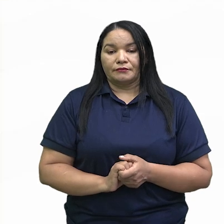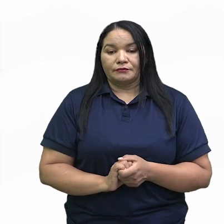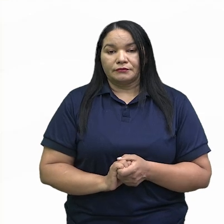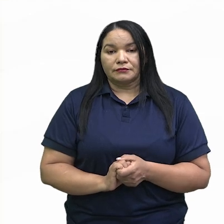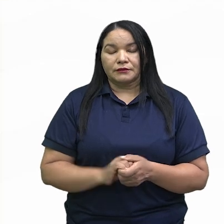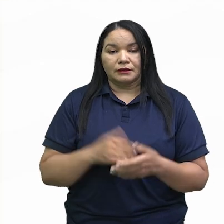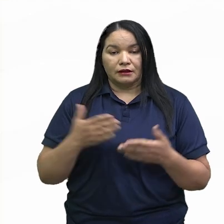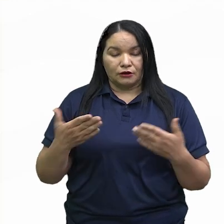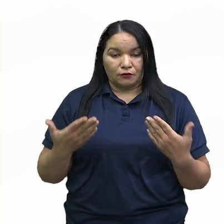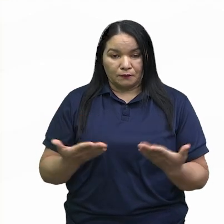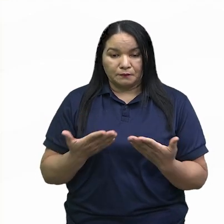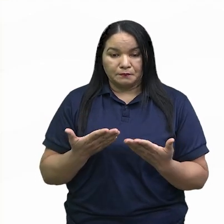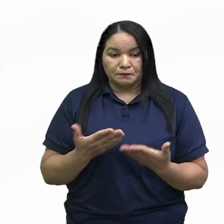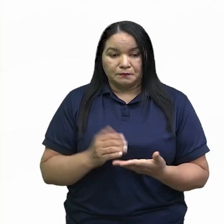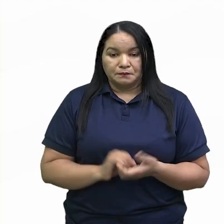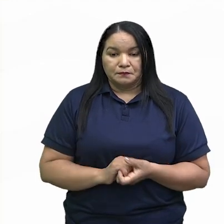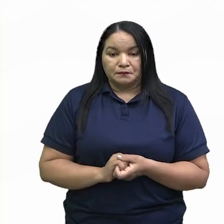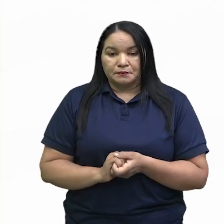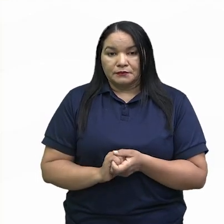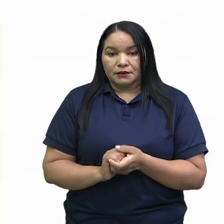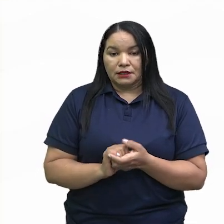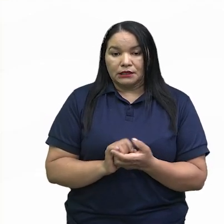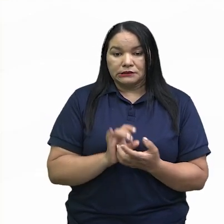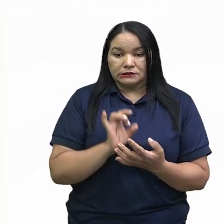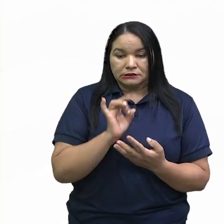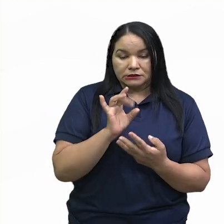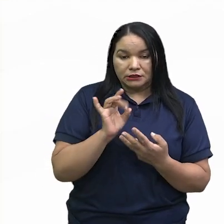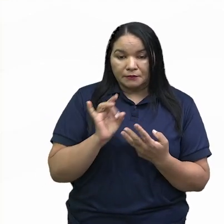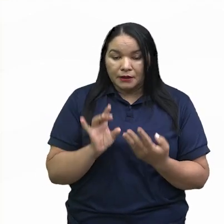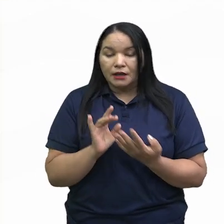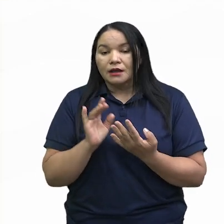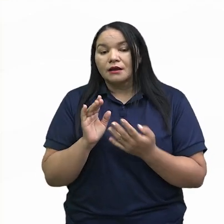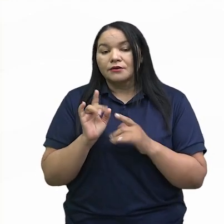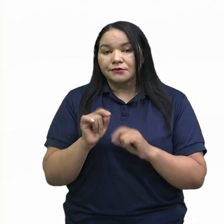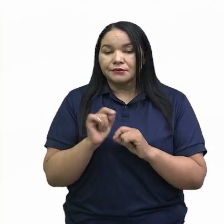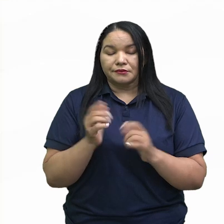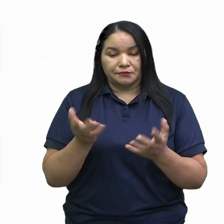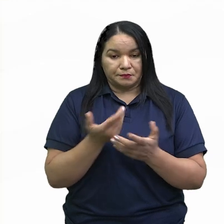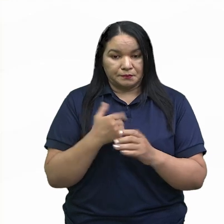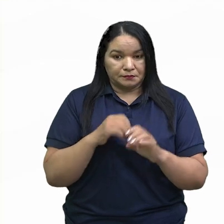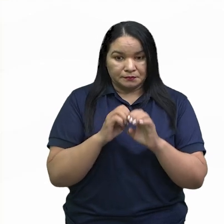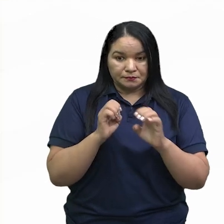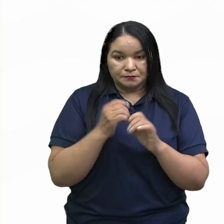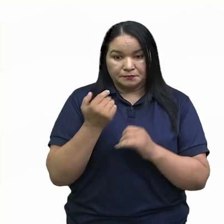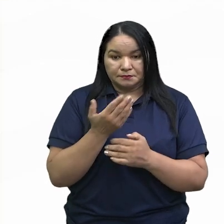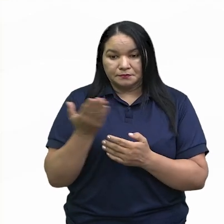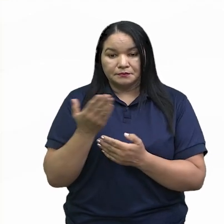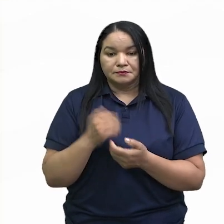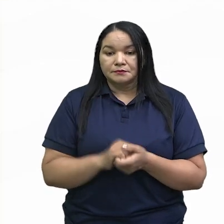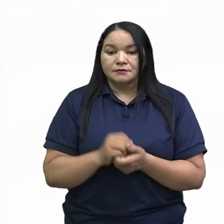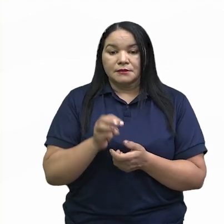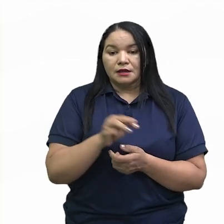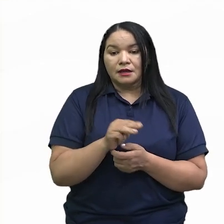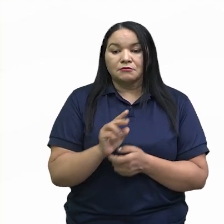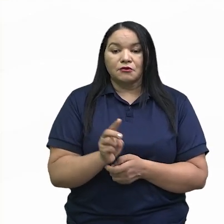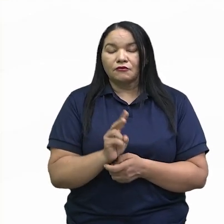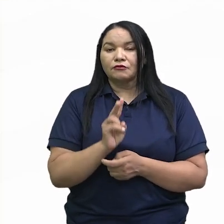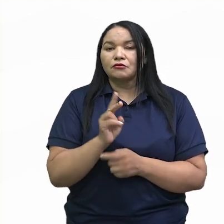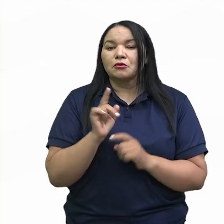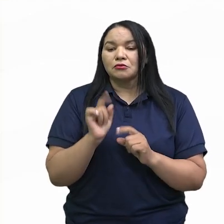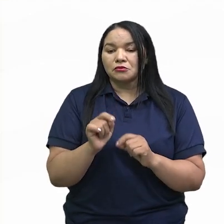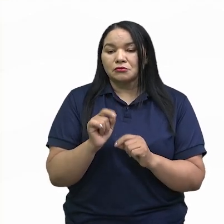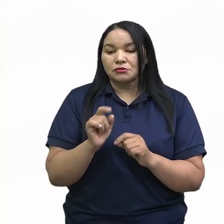Ok, agora vamos aqui identificar cada um dos elementos dessa equação. O valor de M